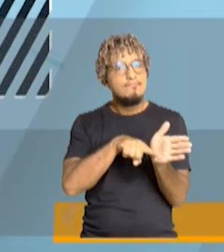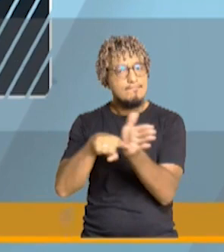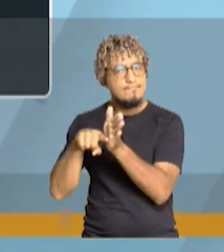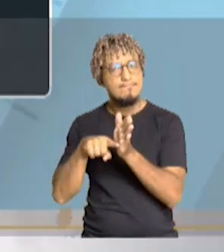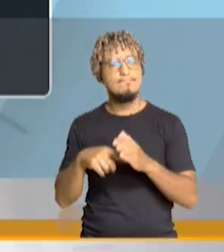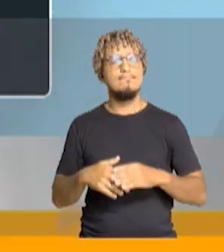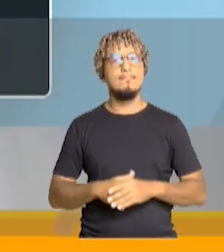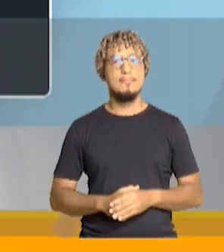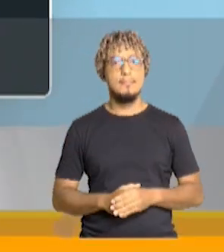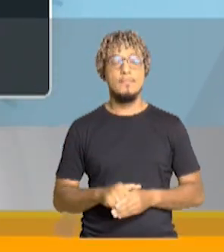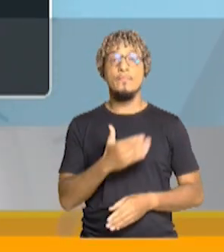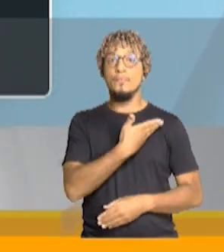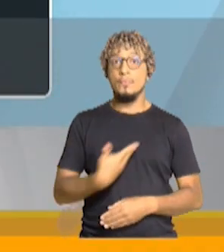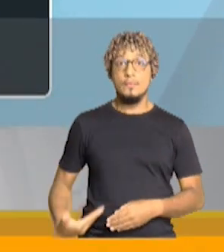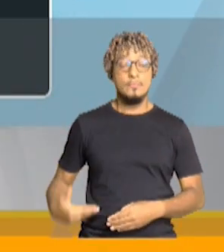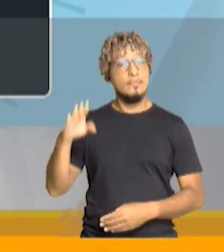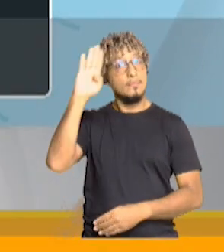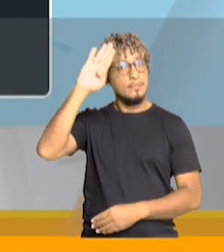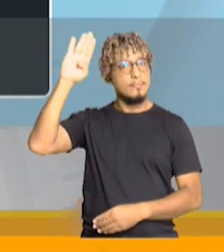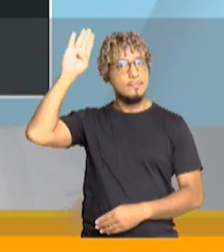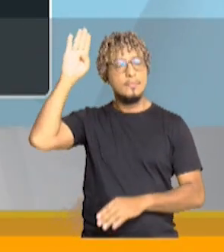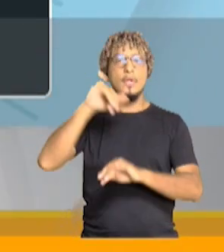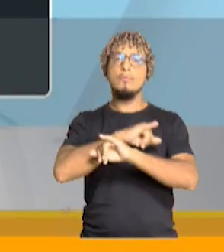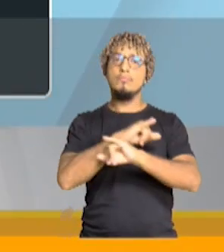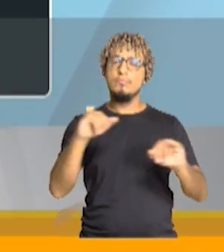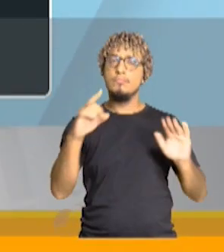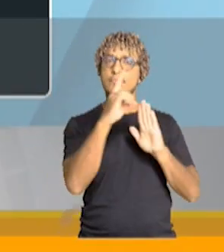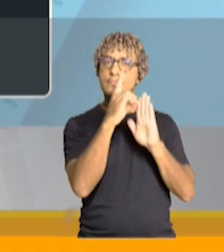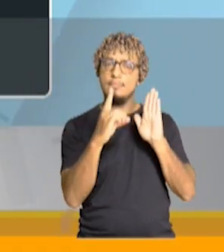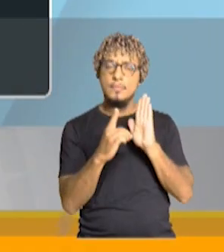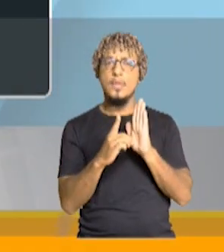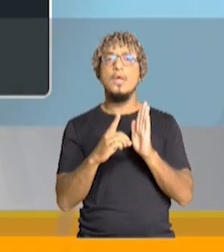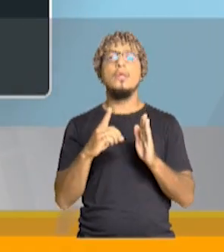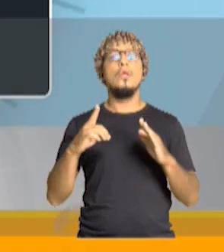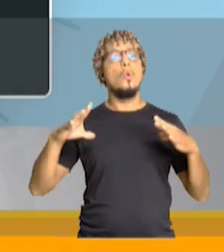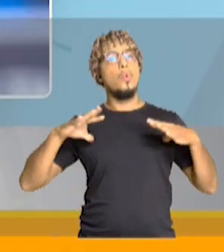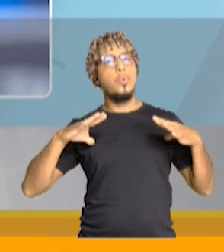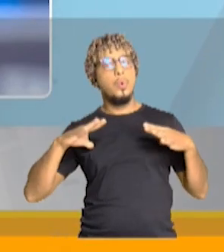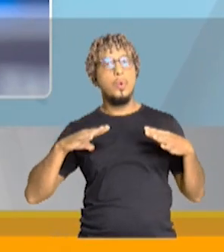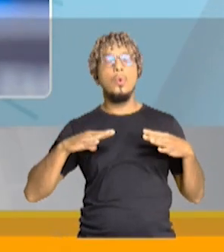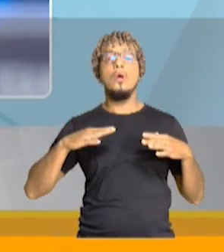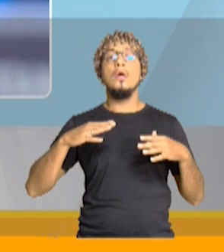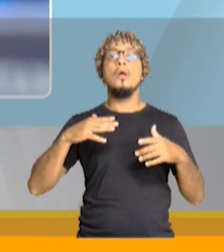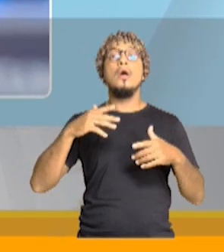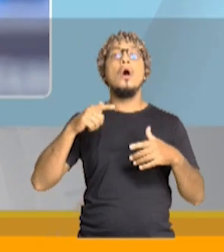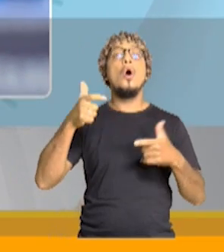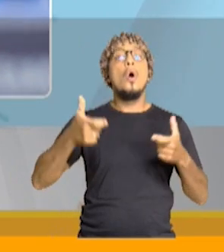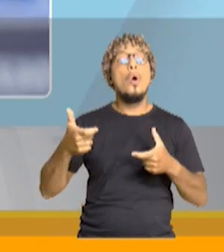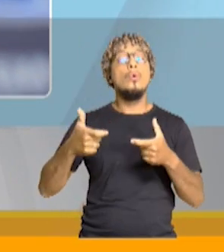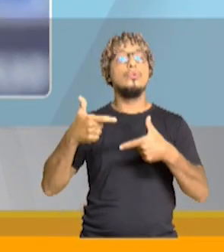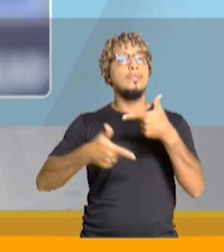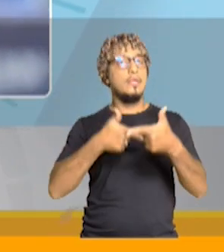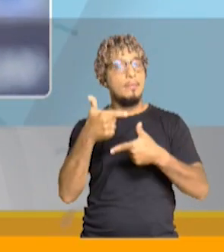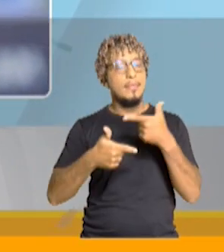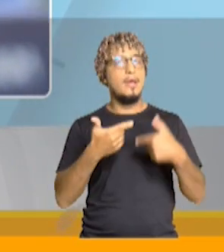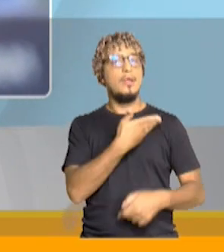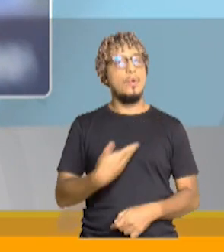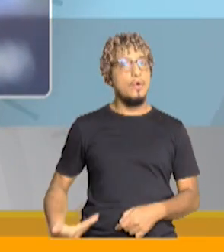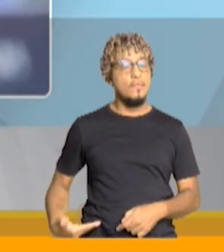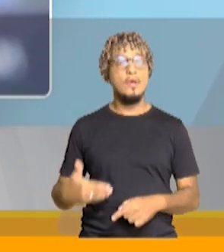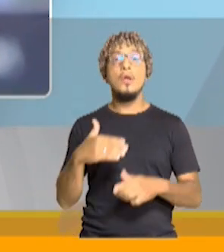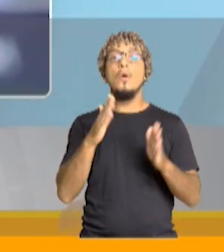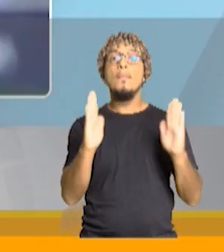caso o Governador Carlos Brandão decretou o ponto facultativo nos órgãos do Estado durante os jogos da seleção